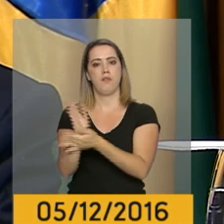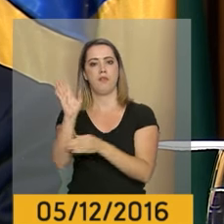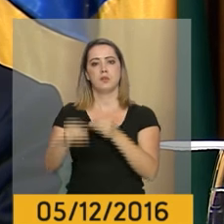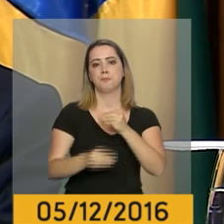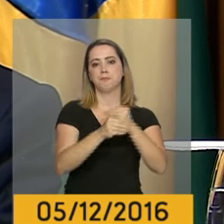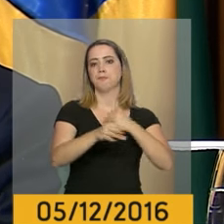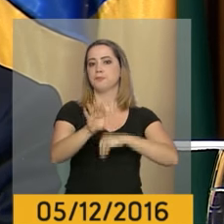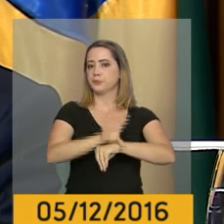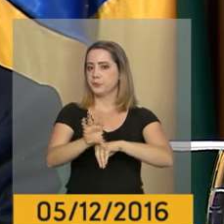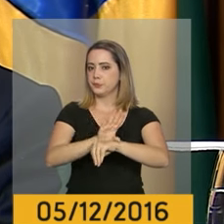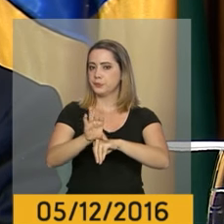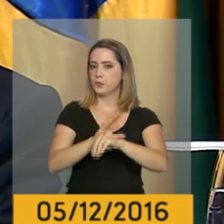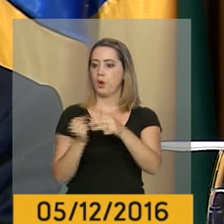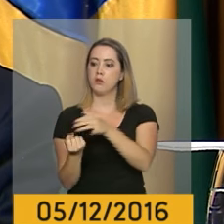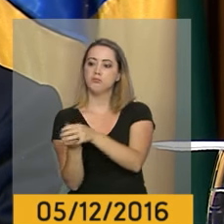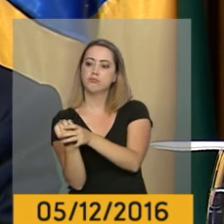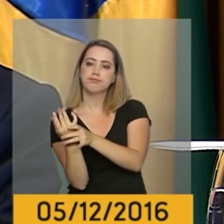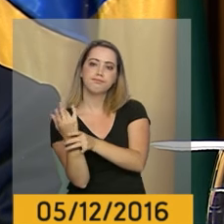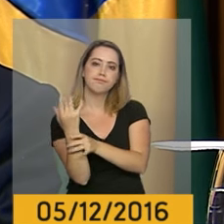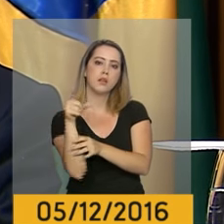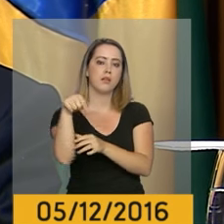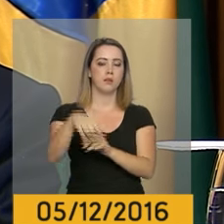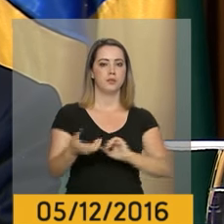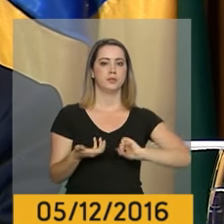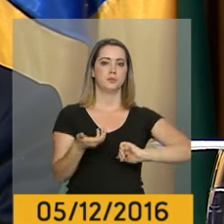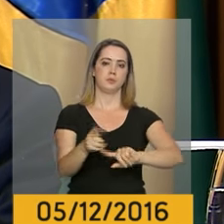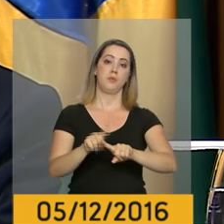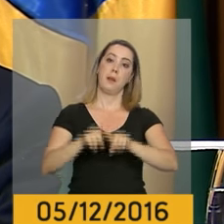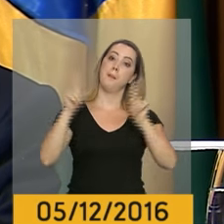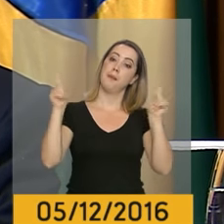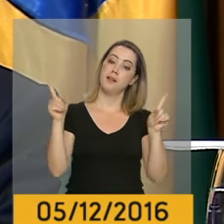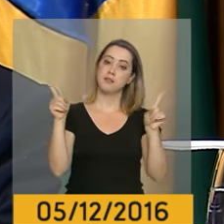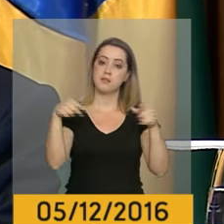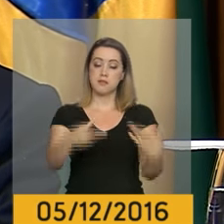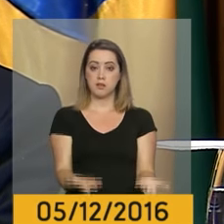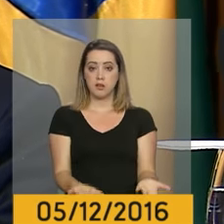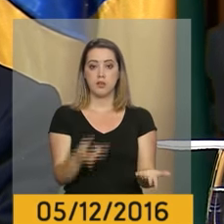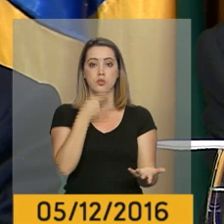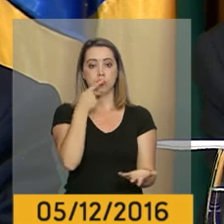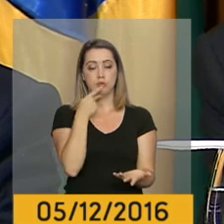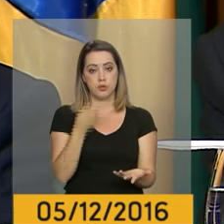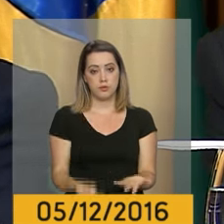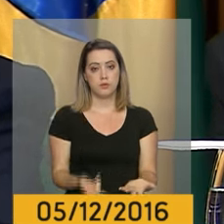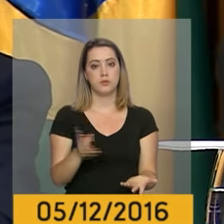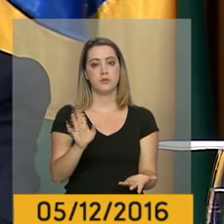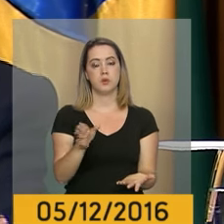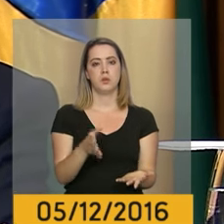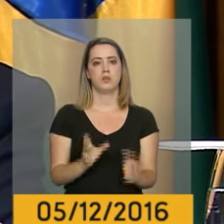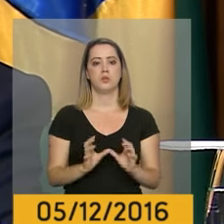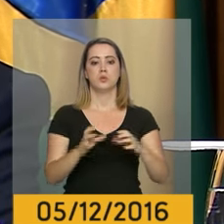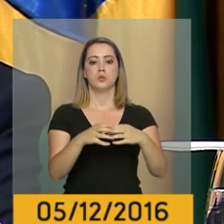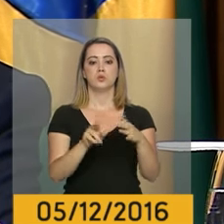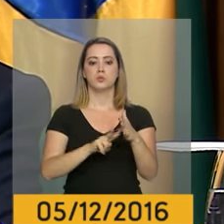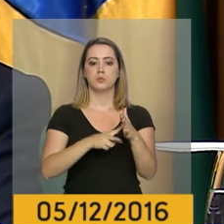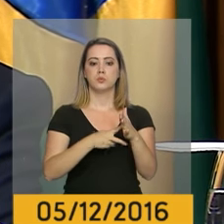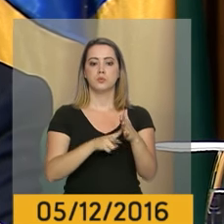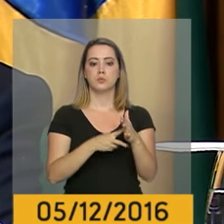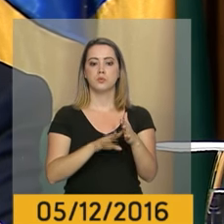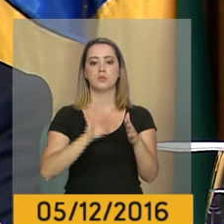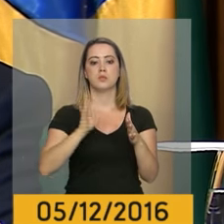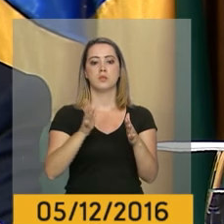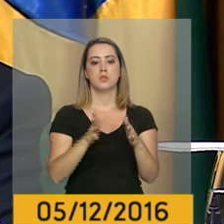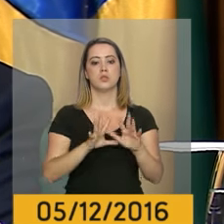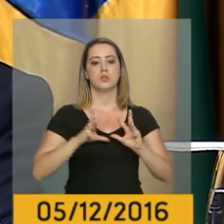Constituição que nascer dos debates no parlamento. Por outro lado, como registrarei as centrais sindicais e tenho